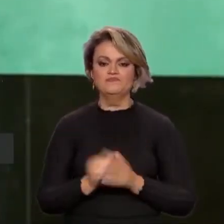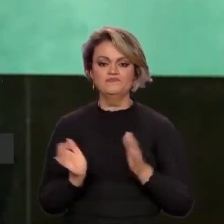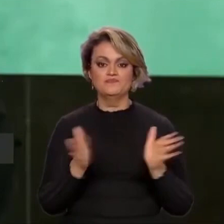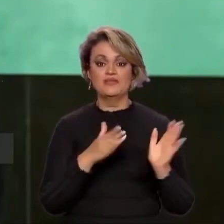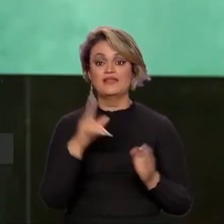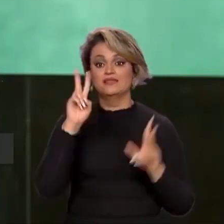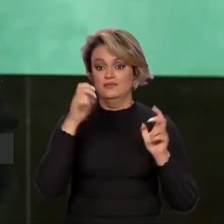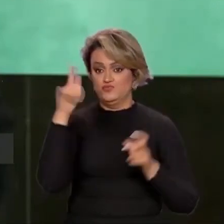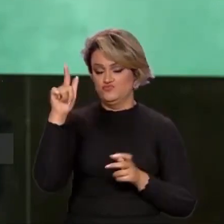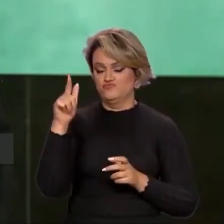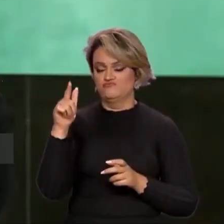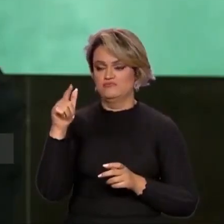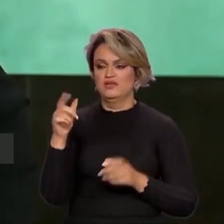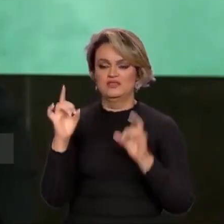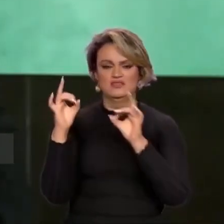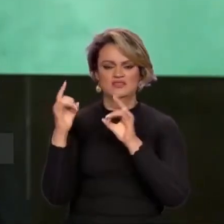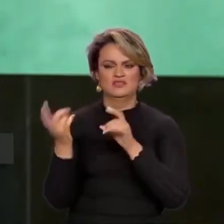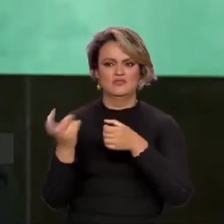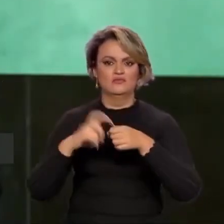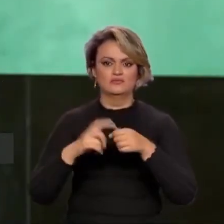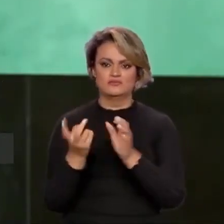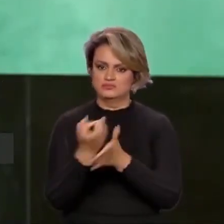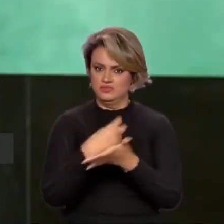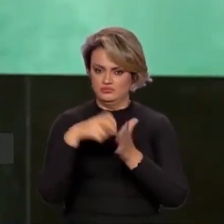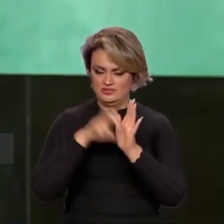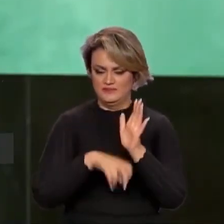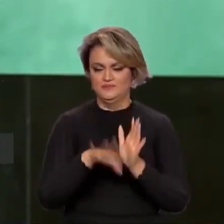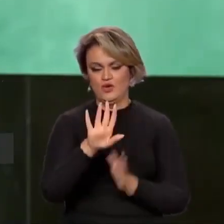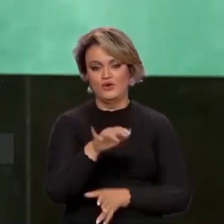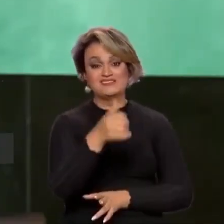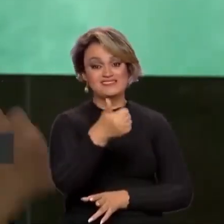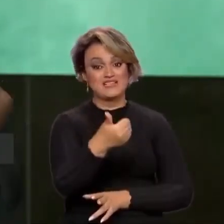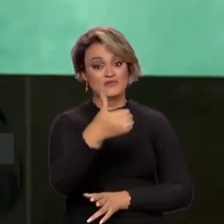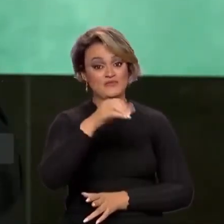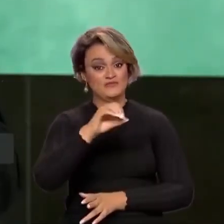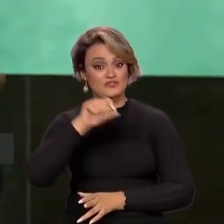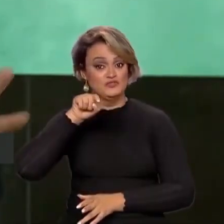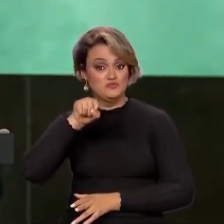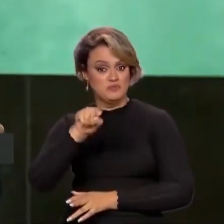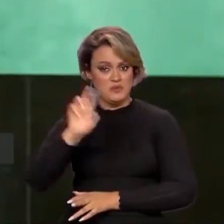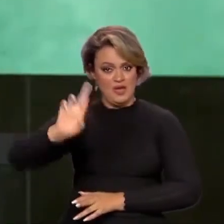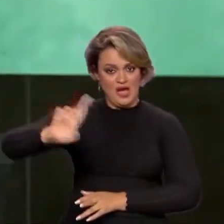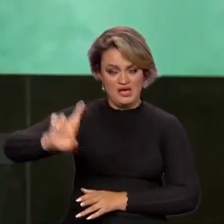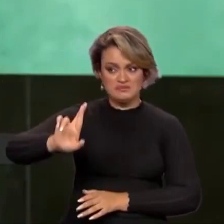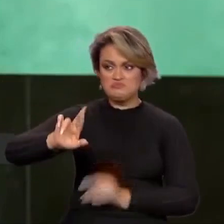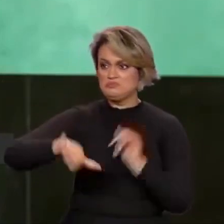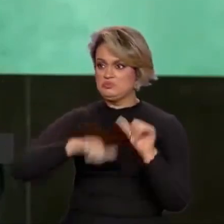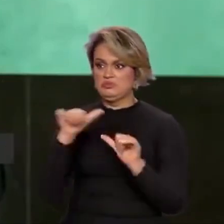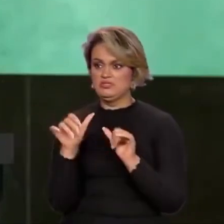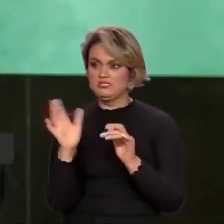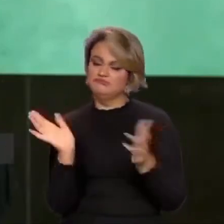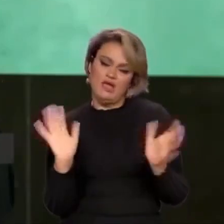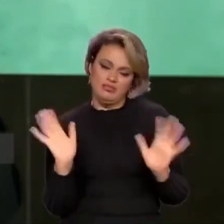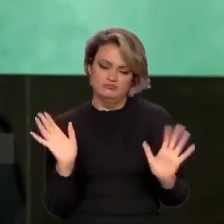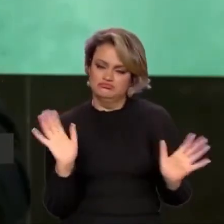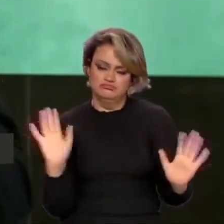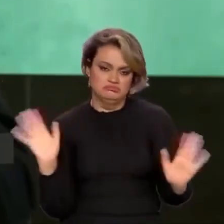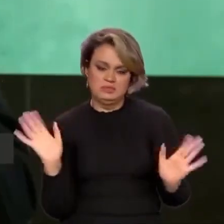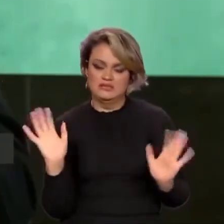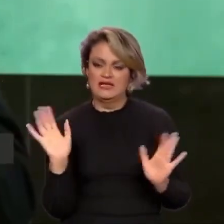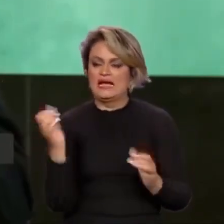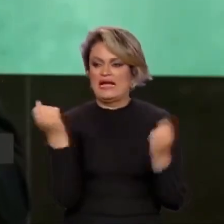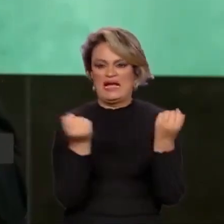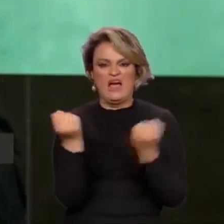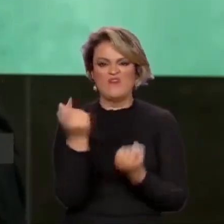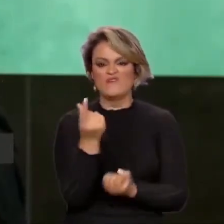R$ 120 mil não terão desconto. Acima de R$ 120 mil não tem nenhuma mudança. Então, veículos acima